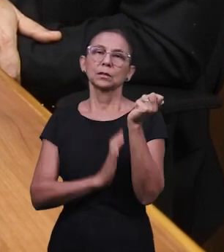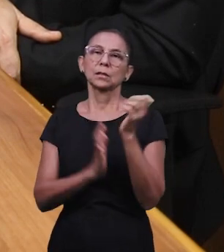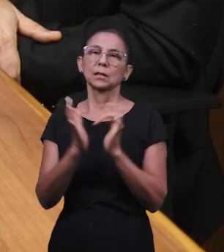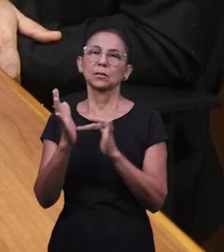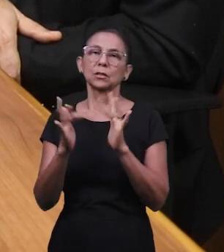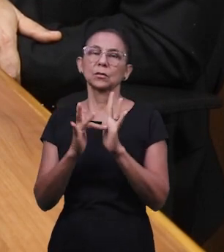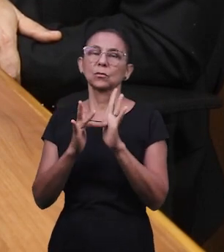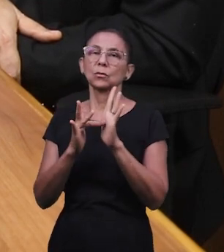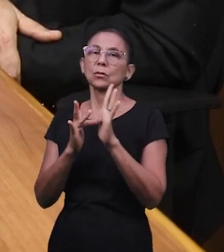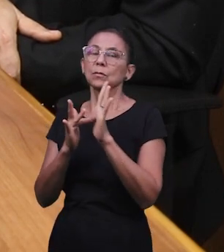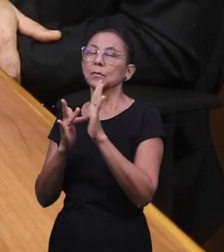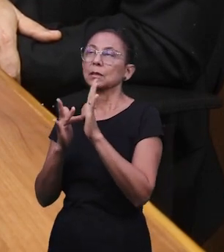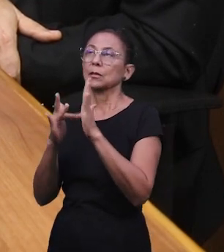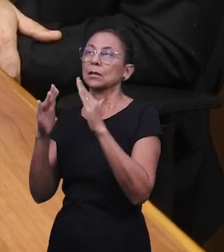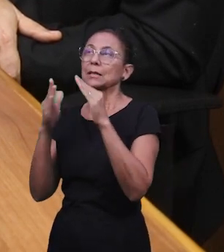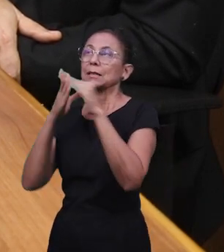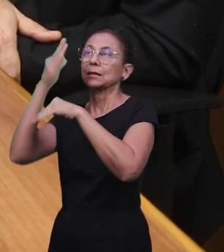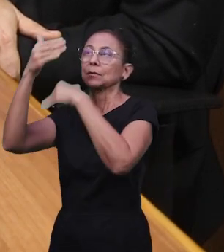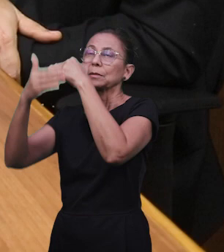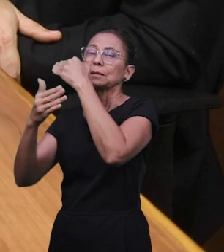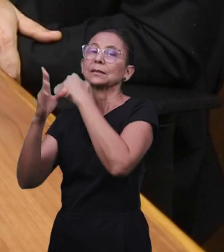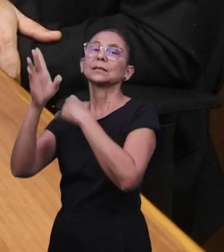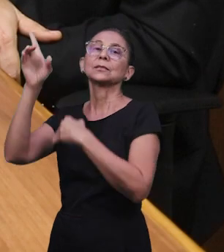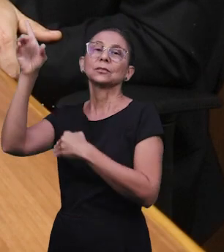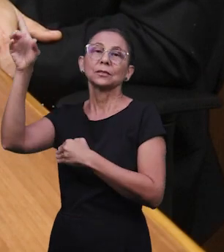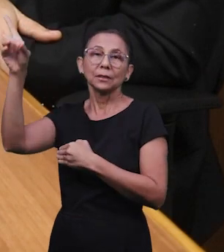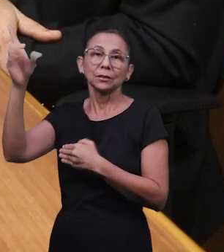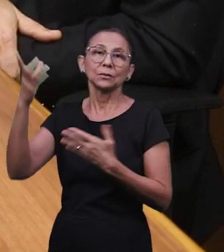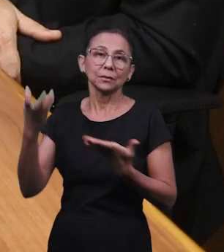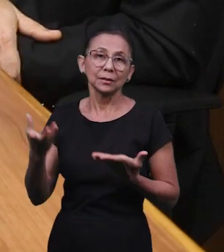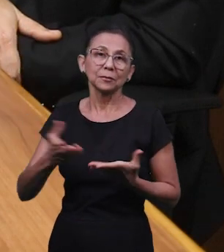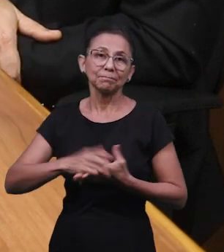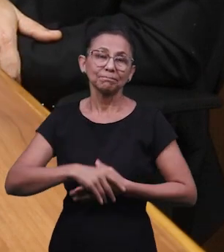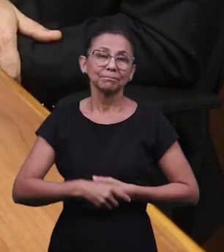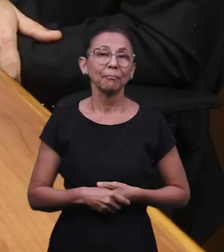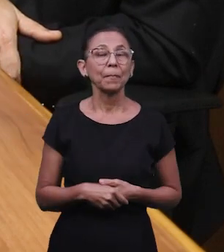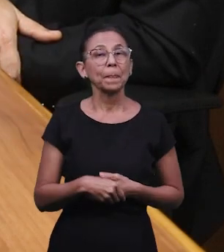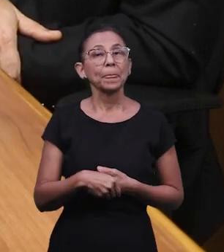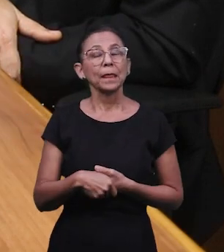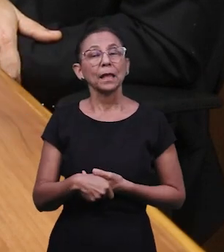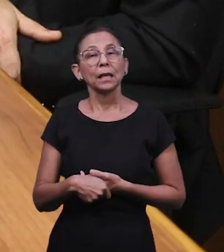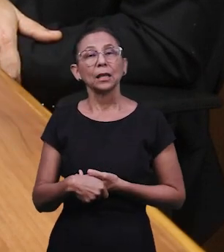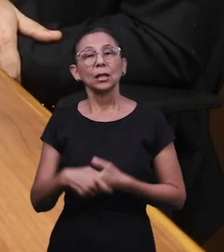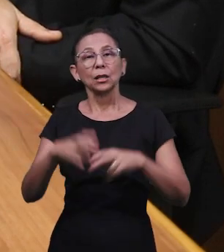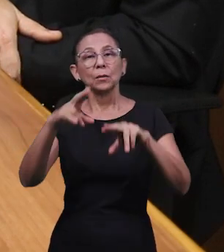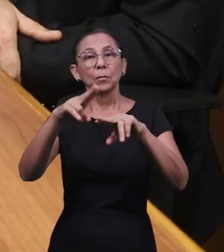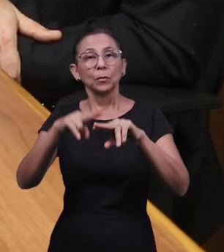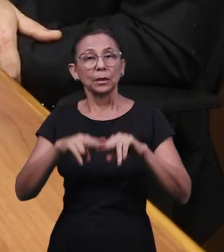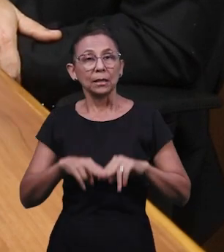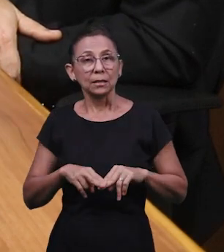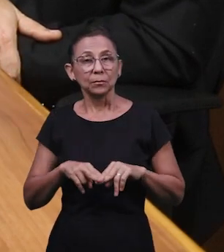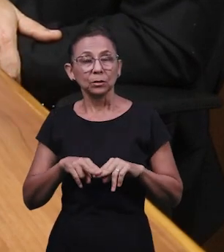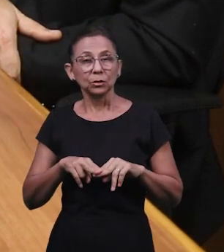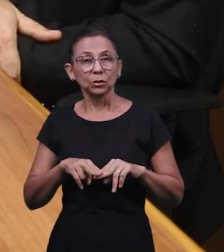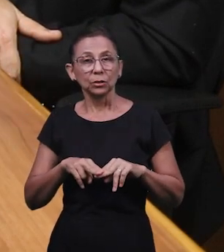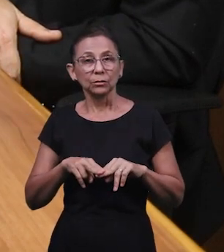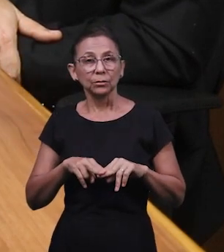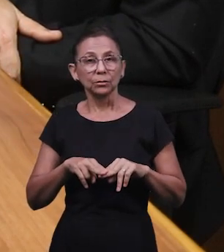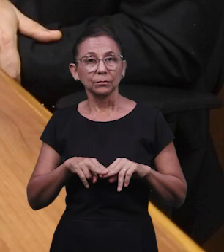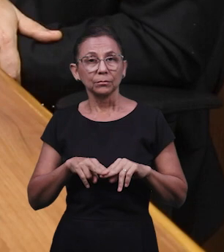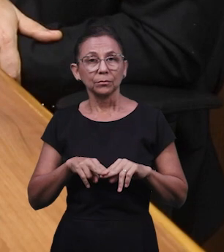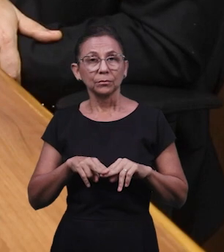causa disso nós somos aceitos. Então, vejam que a fé profética ela está ligada